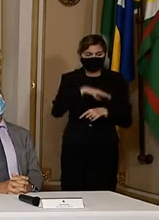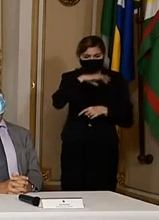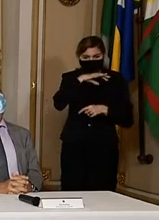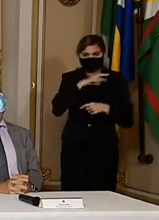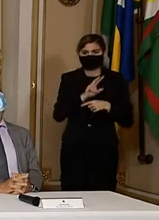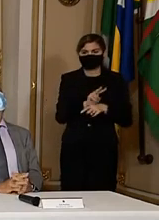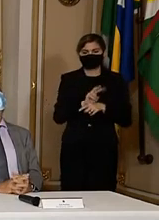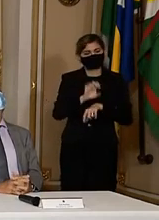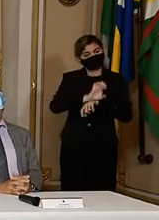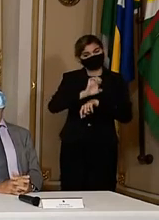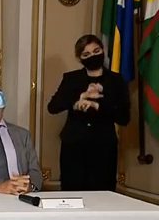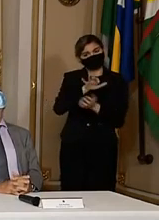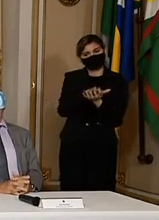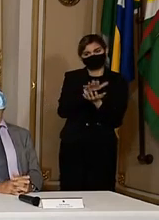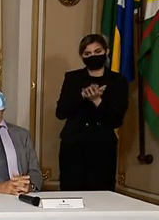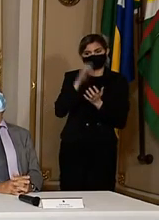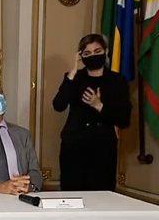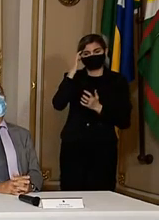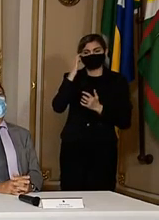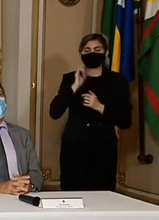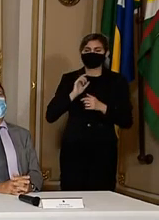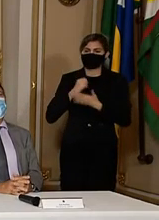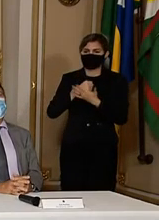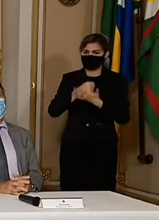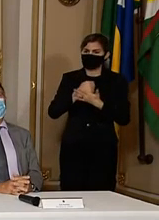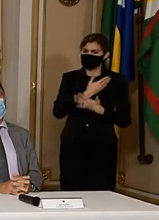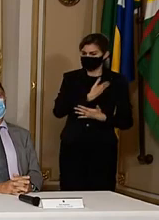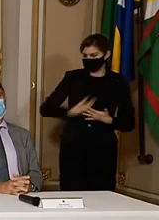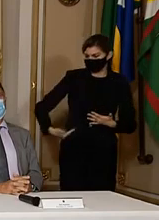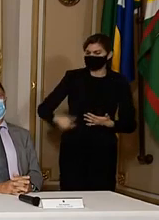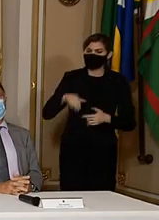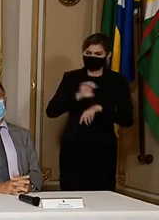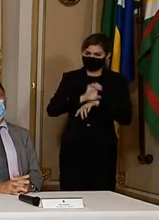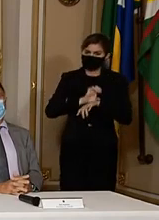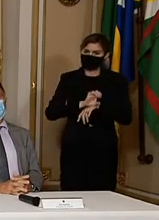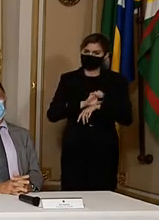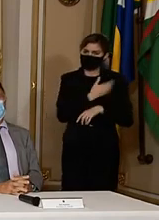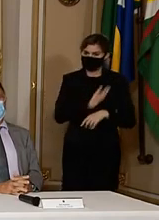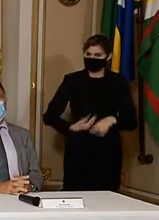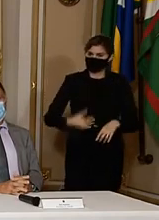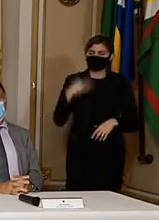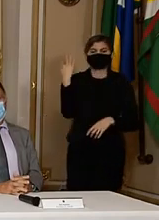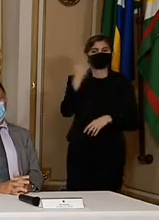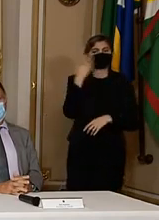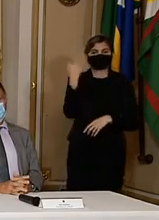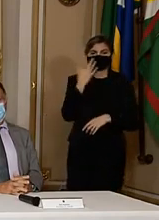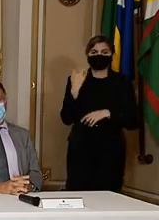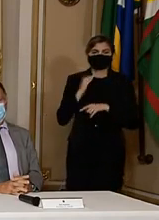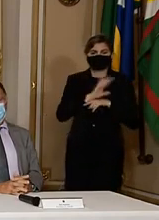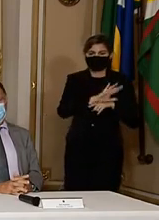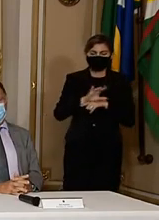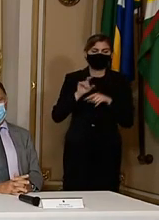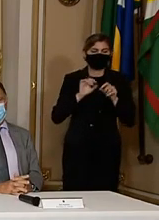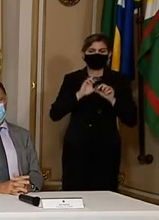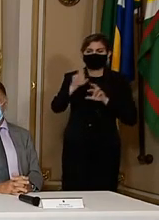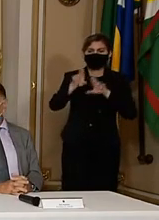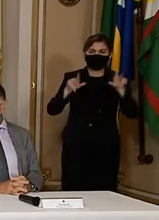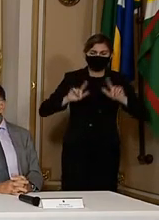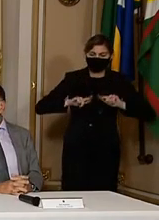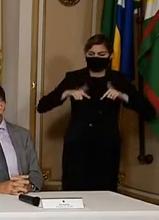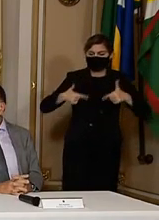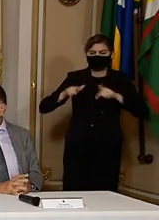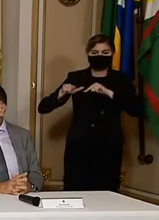de Pernambuco a sdh com apoio do governo do estado e do governo federal vem implantando várias